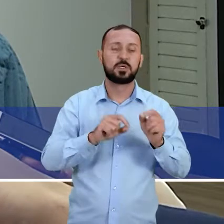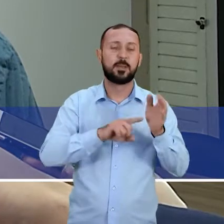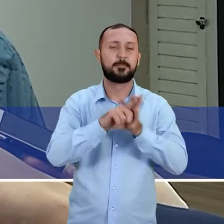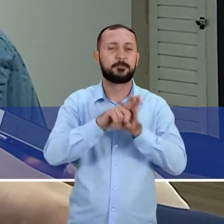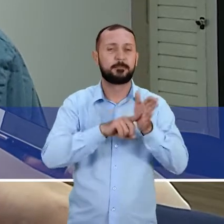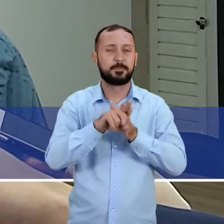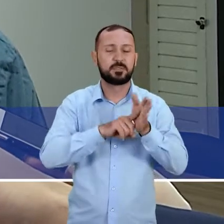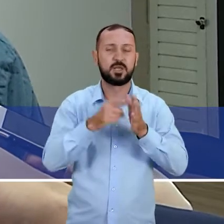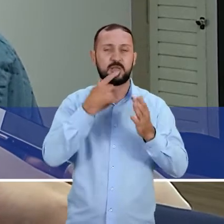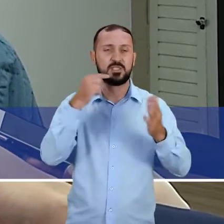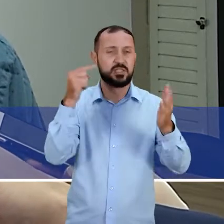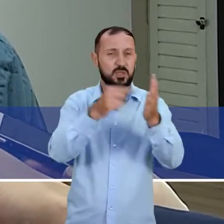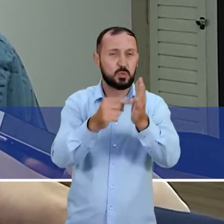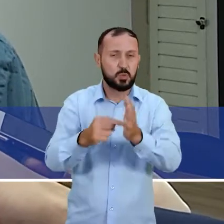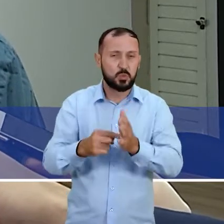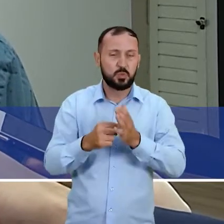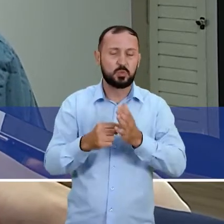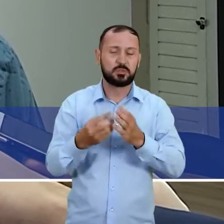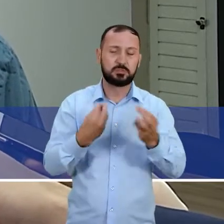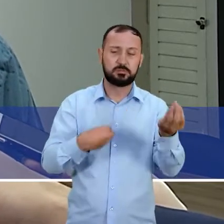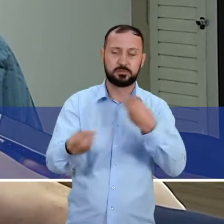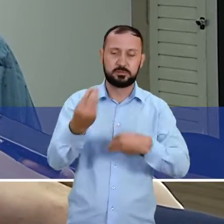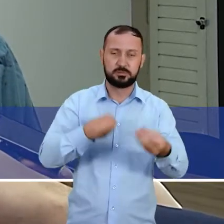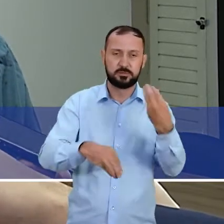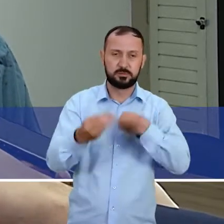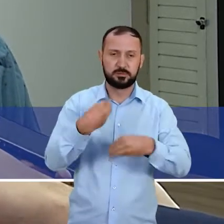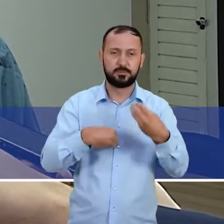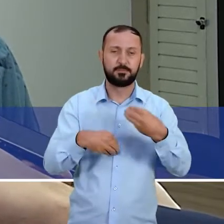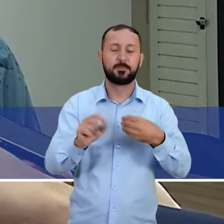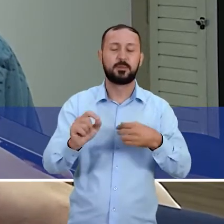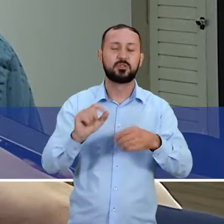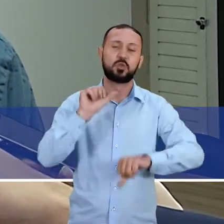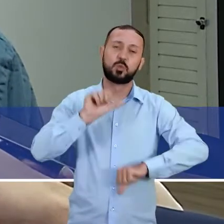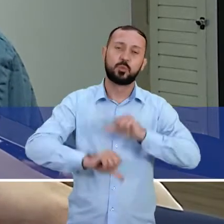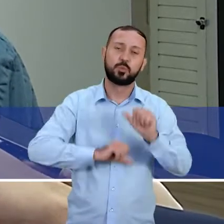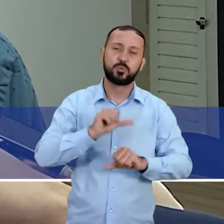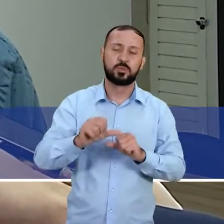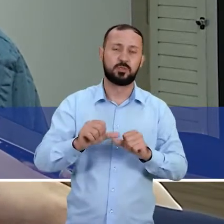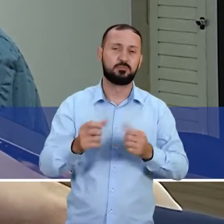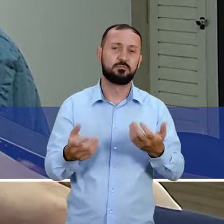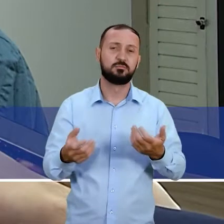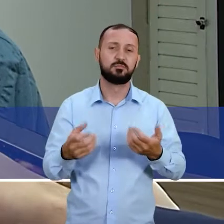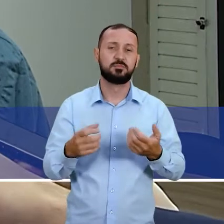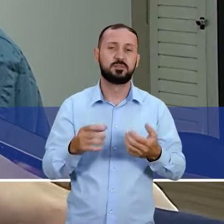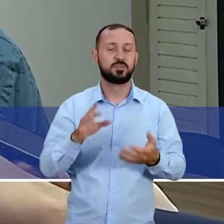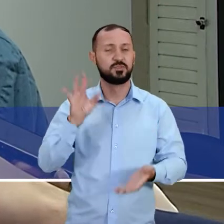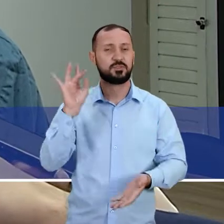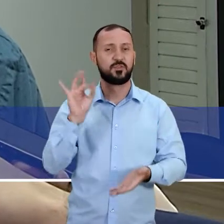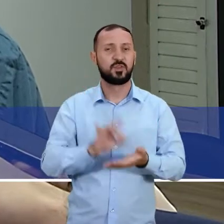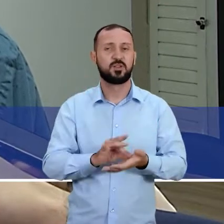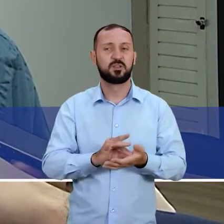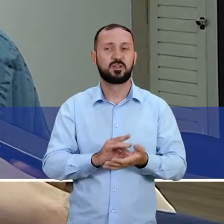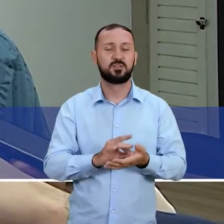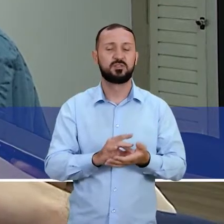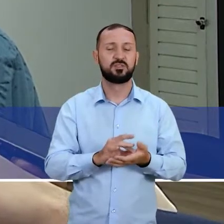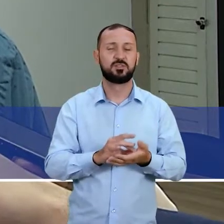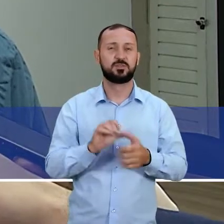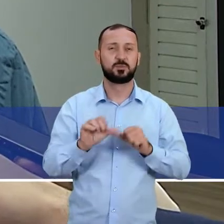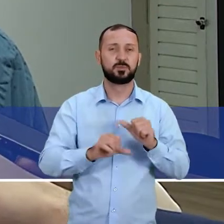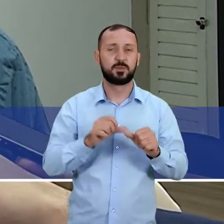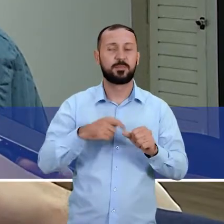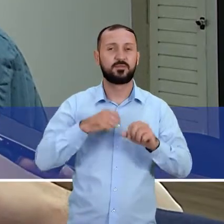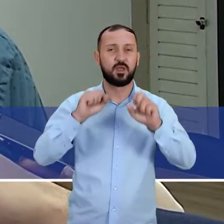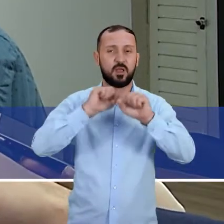de todas as denúncias, que nos chegaram, para materializar isso e efetivar